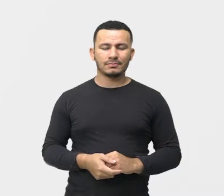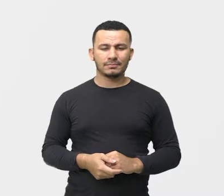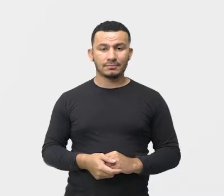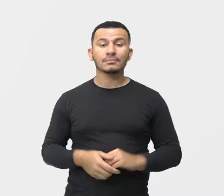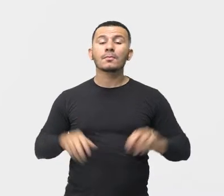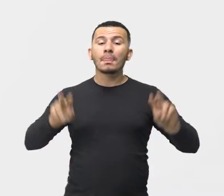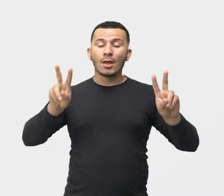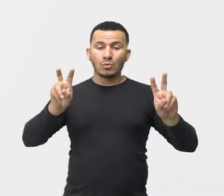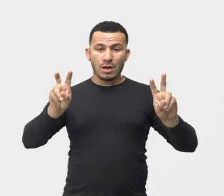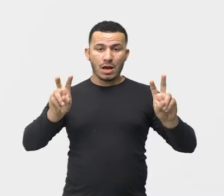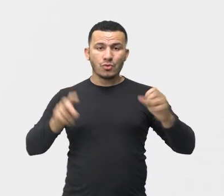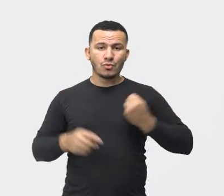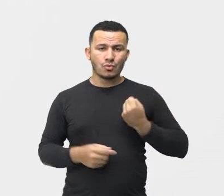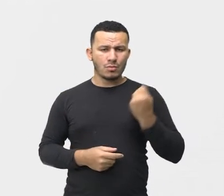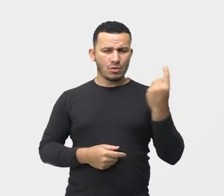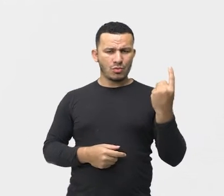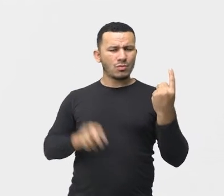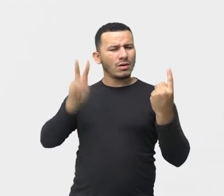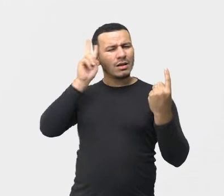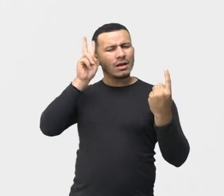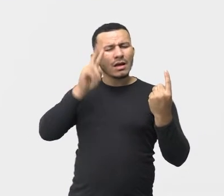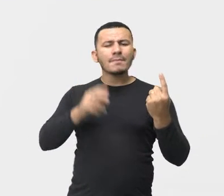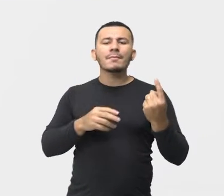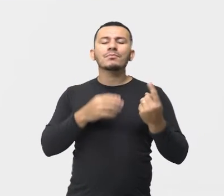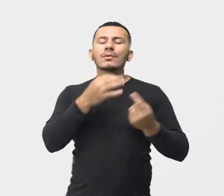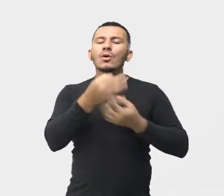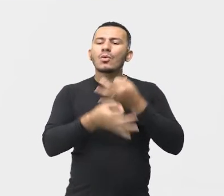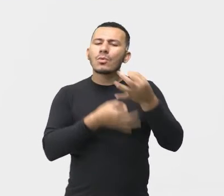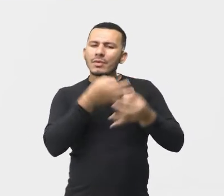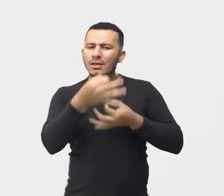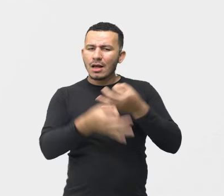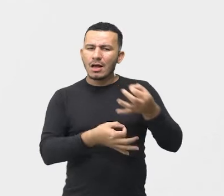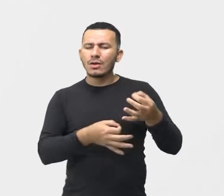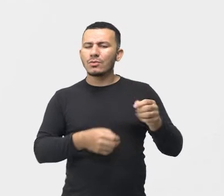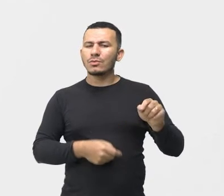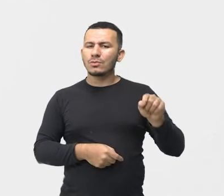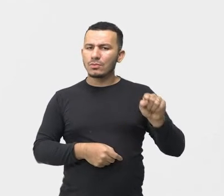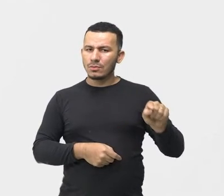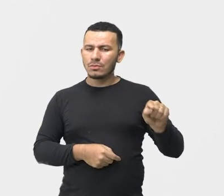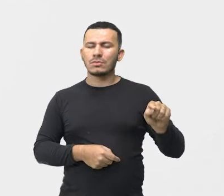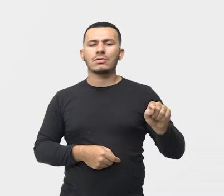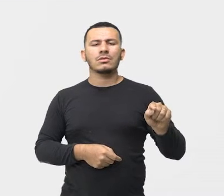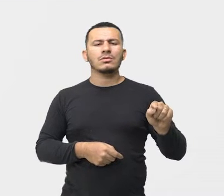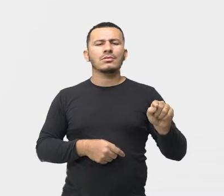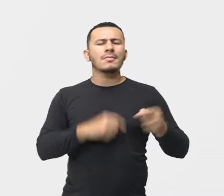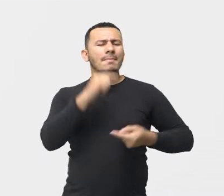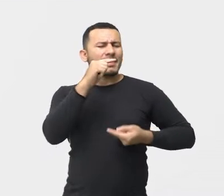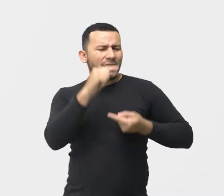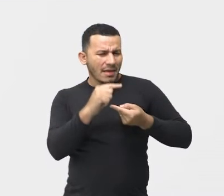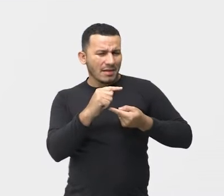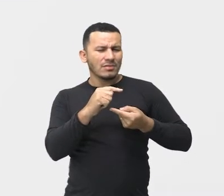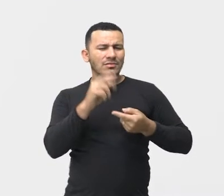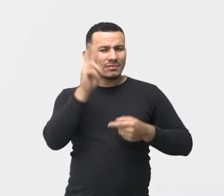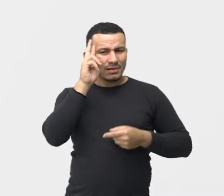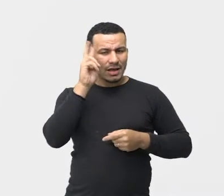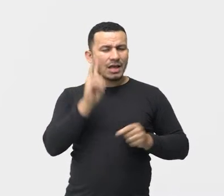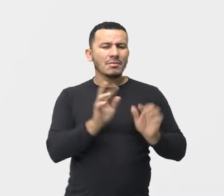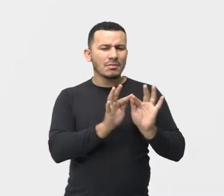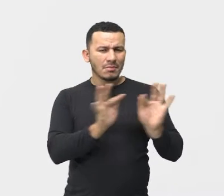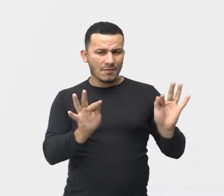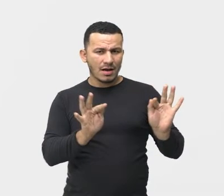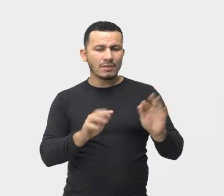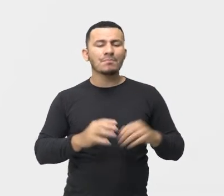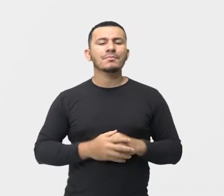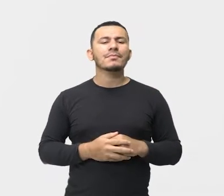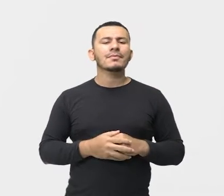Então, o texto 1, né, que foi aquele comentário que a gente viu, né, bem curtinho, a gente viu, né,